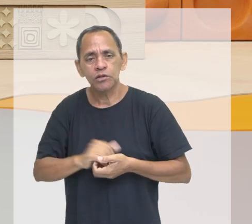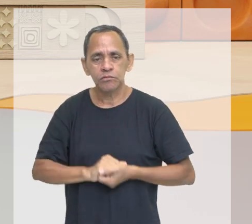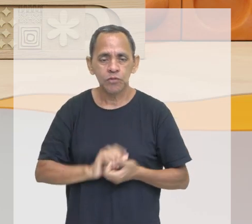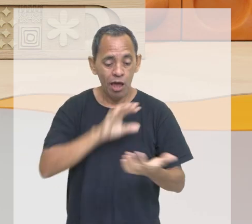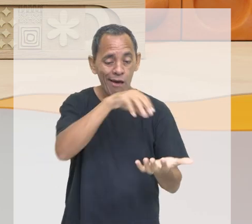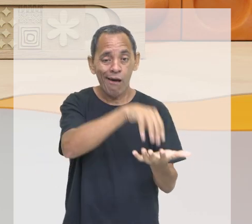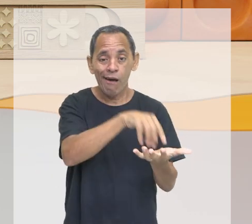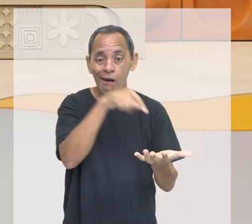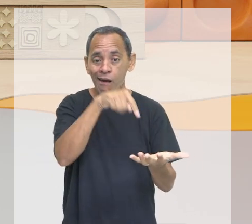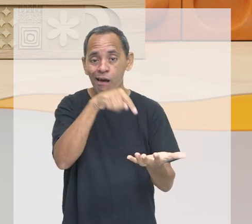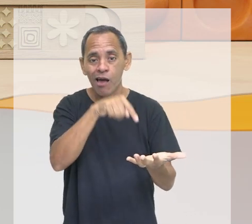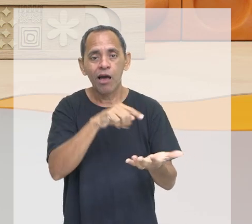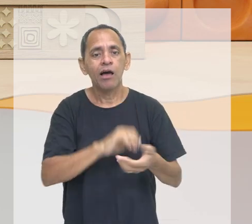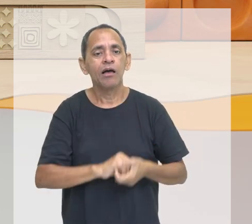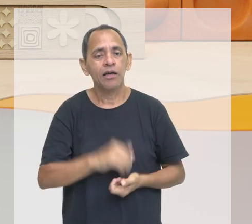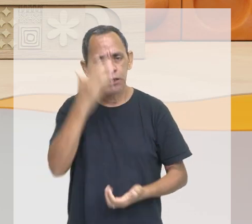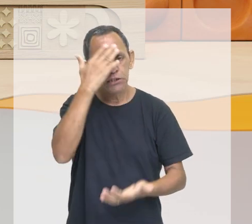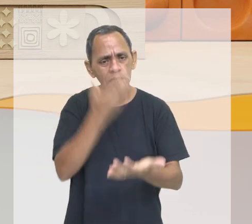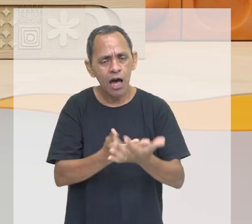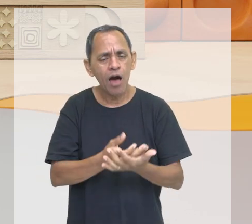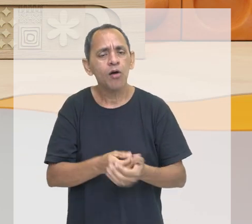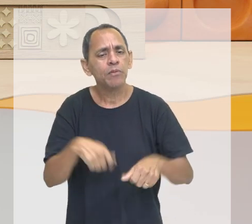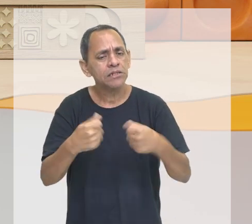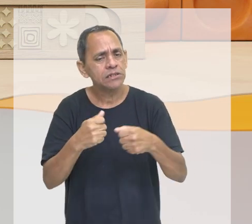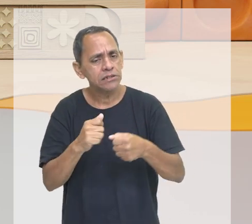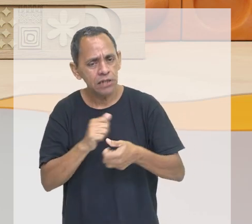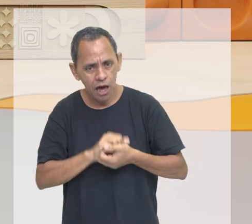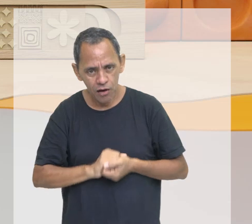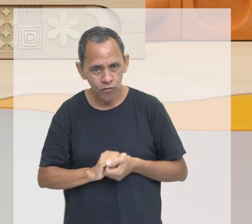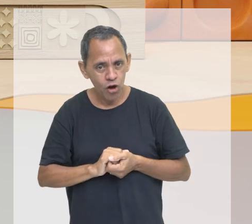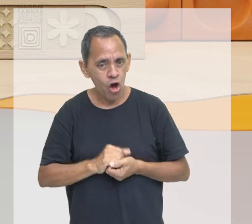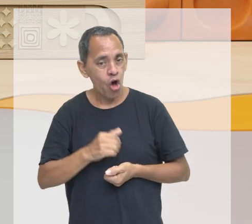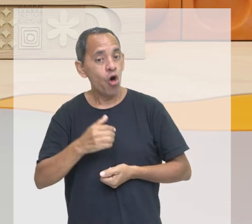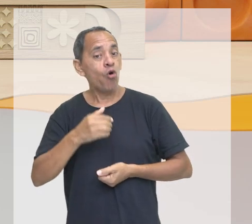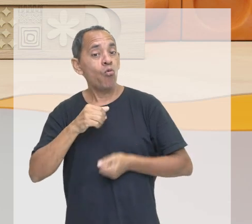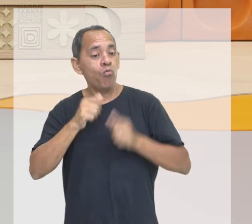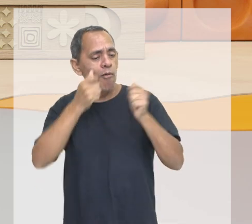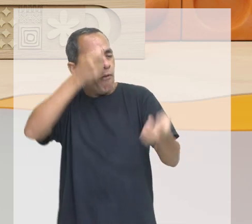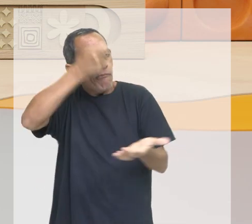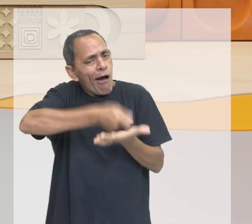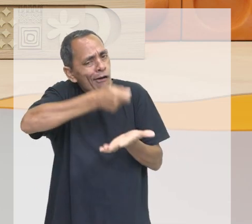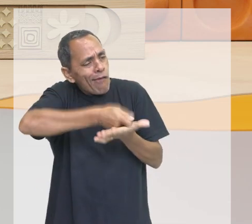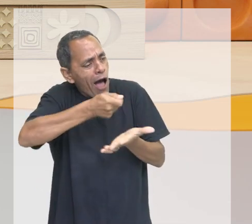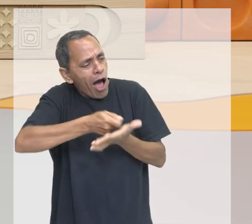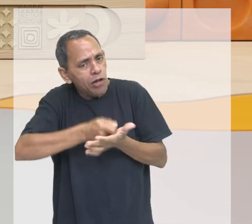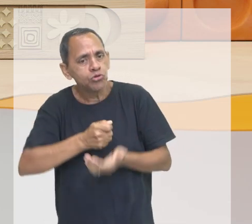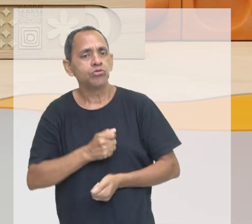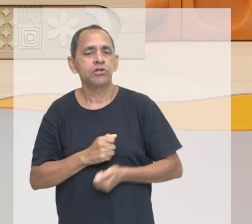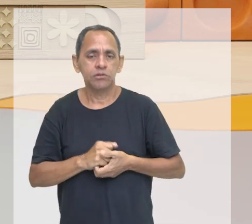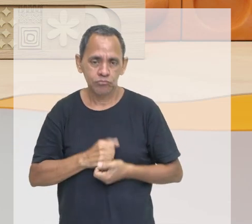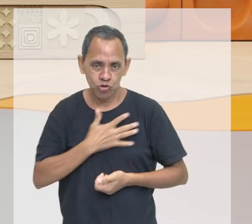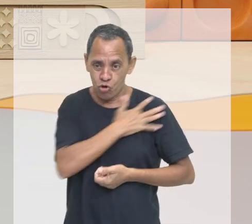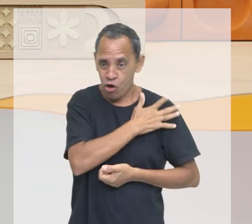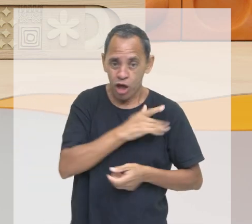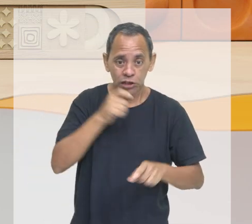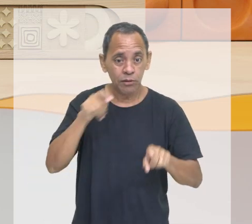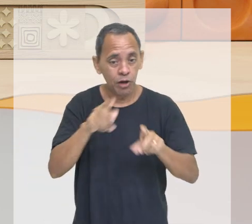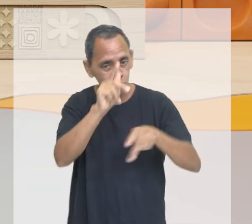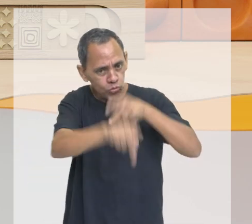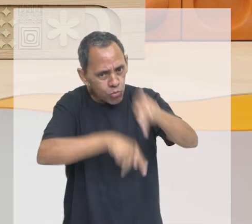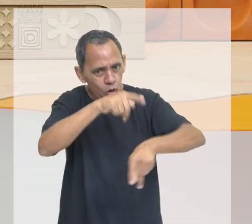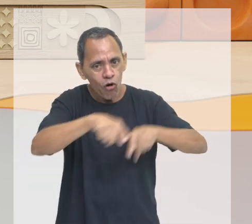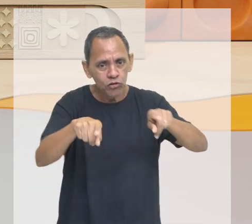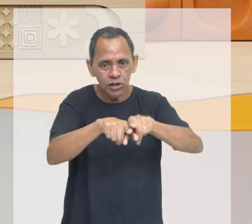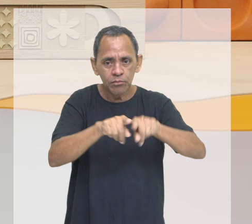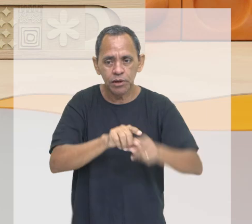que era necessária uma ditadura do proletariado, enquanto os mencheviques defendiam o voto e uma aliança com